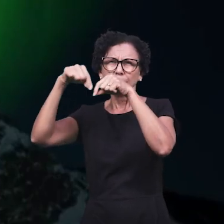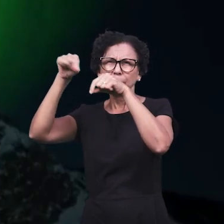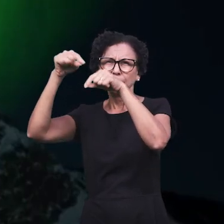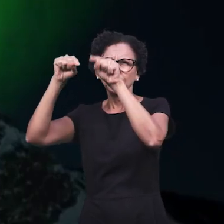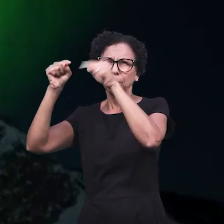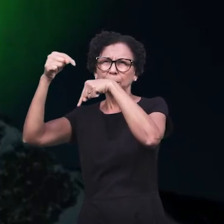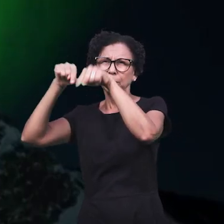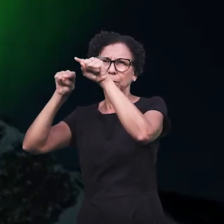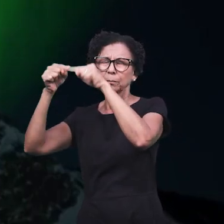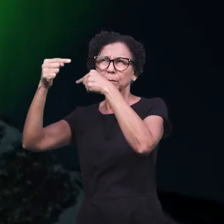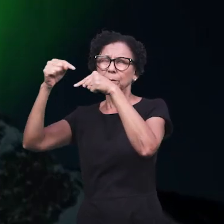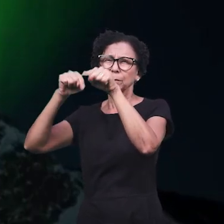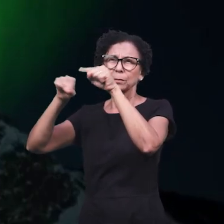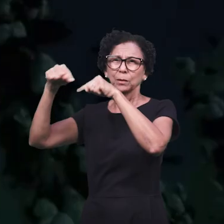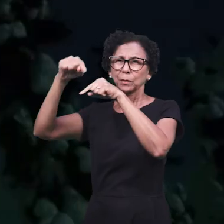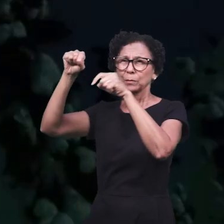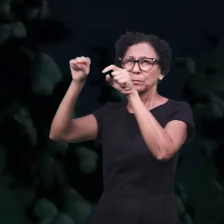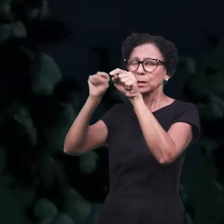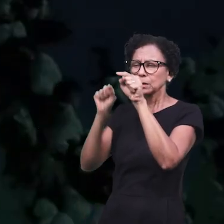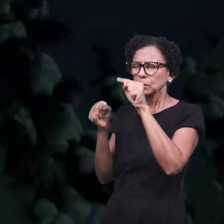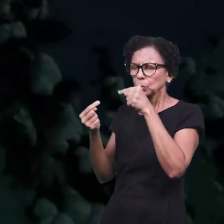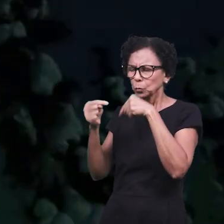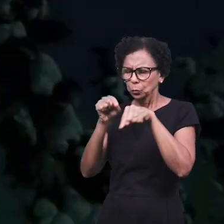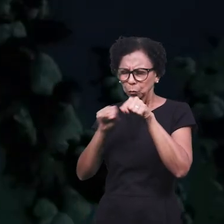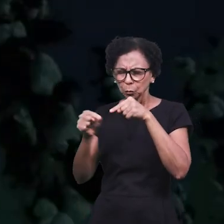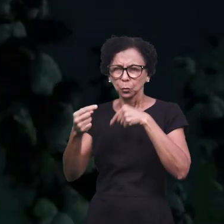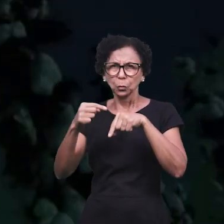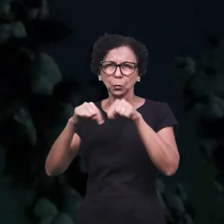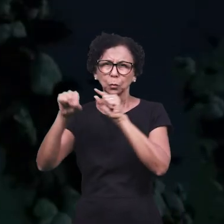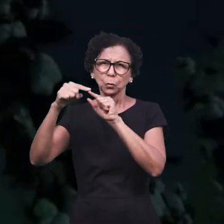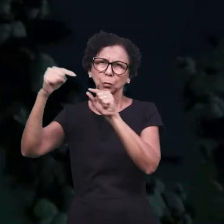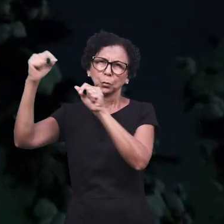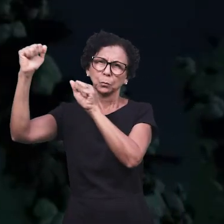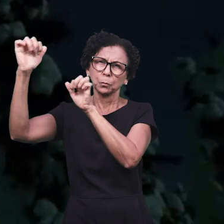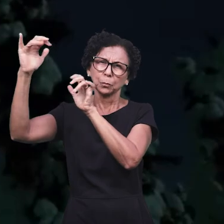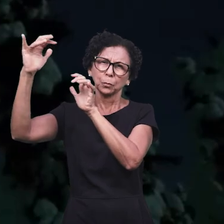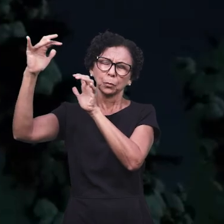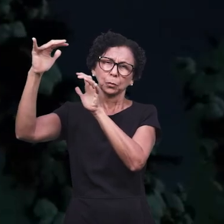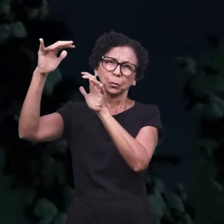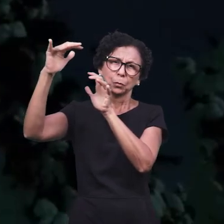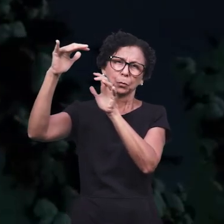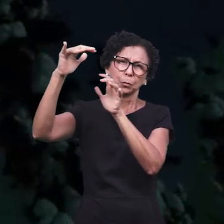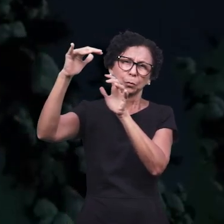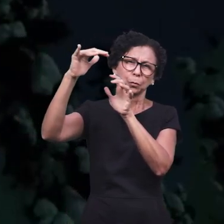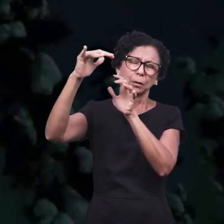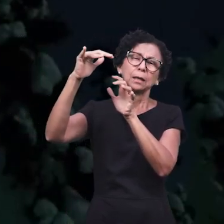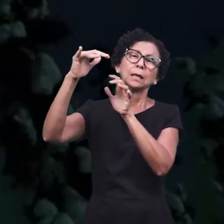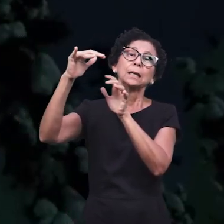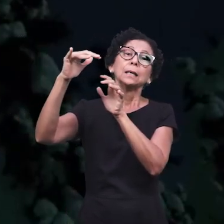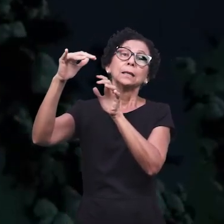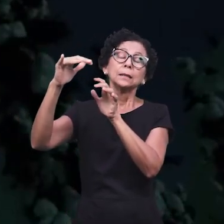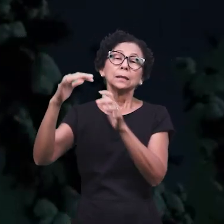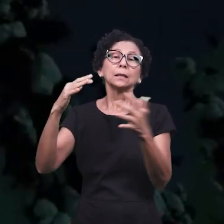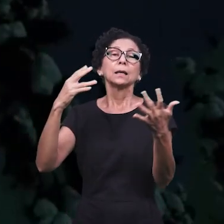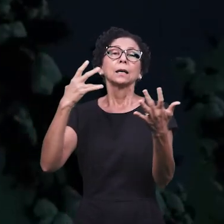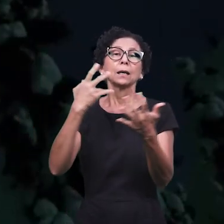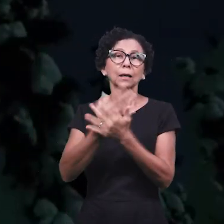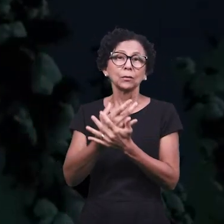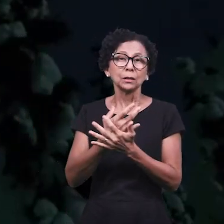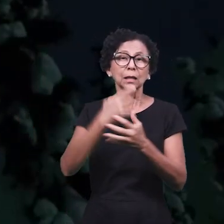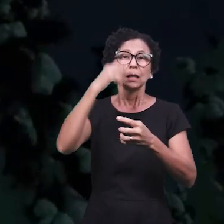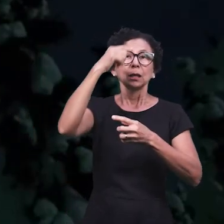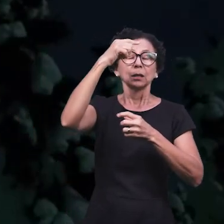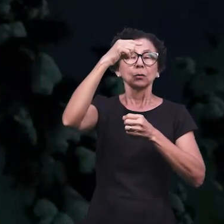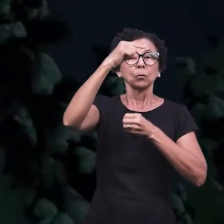elas colidem contra os átomos e esses átomos, muitas vezes, acabam entrando